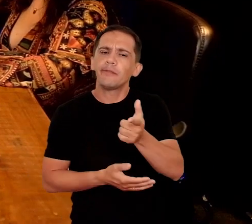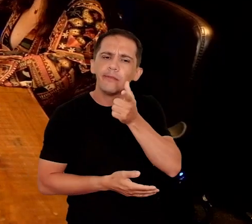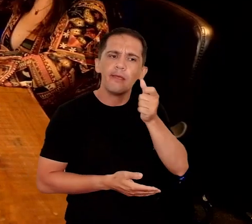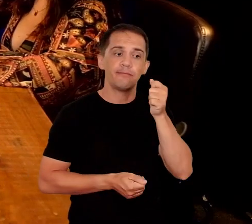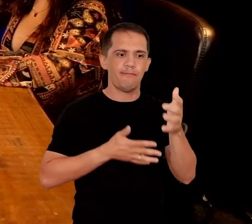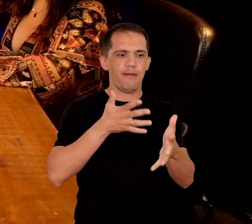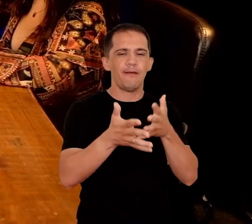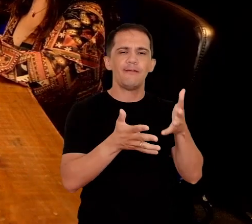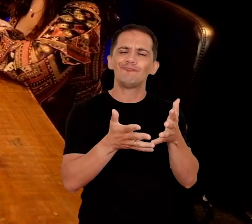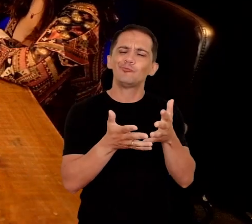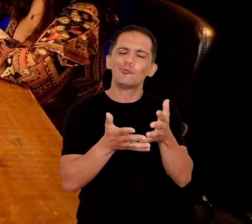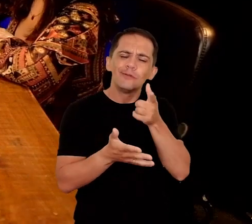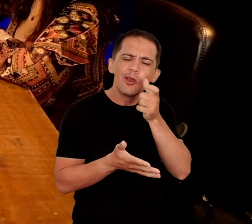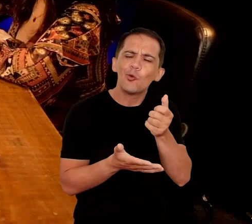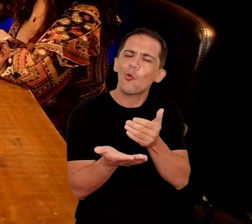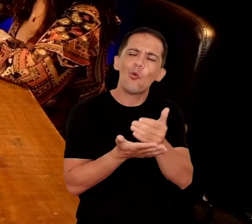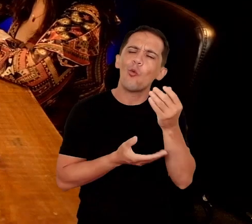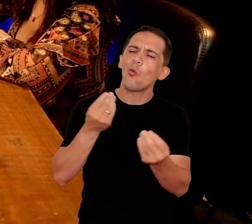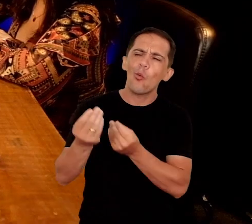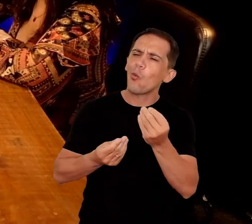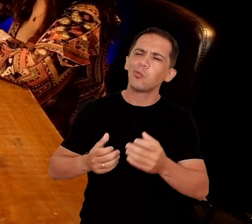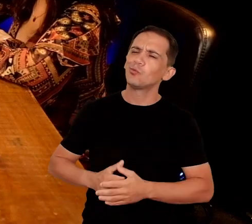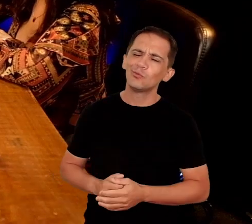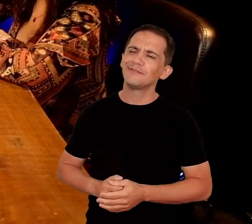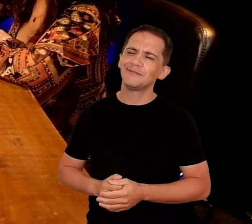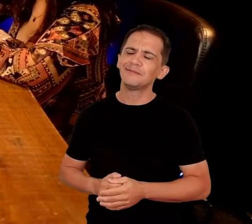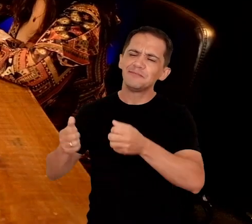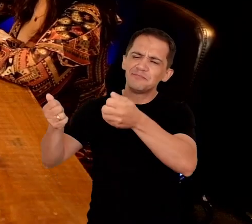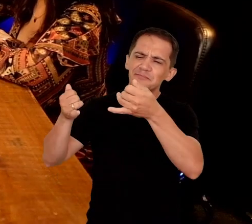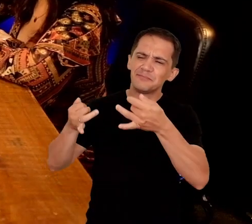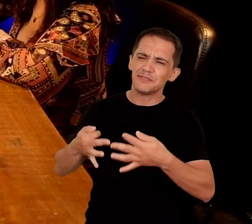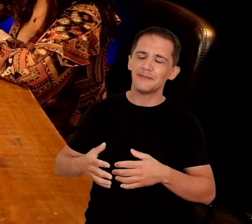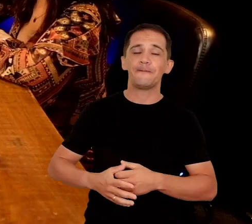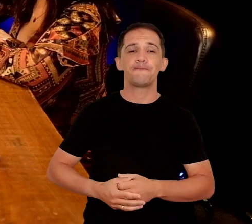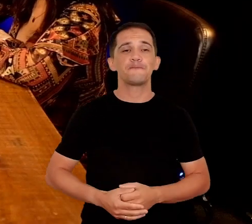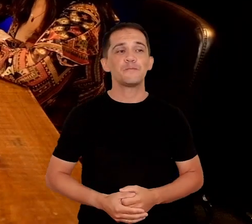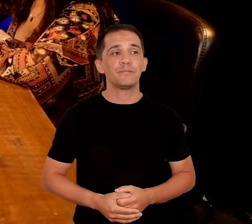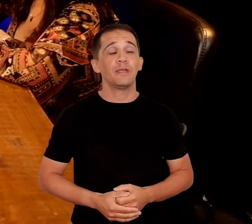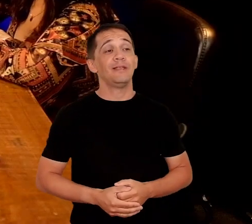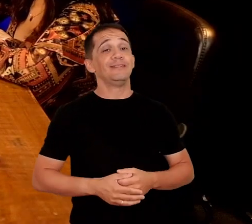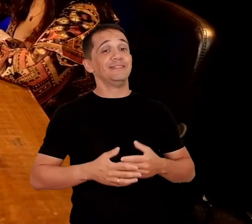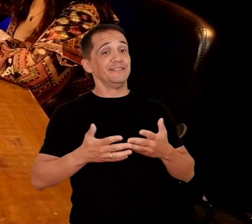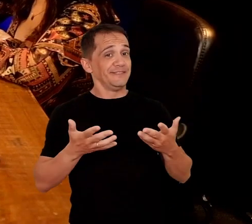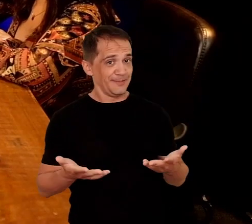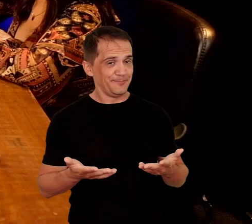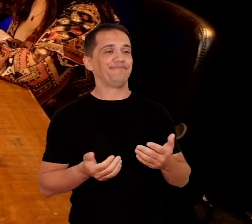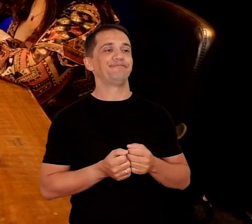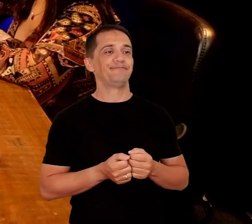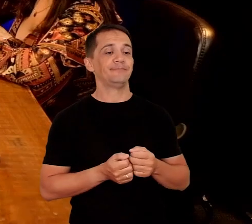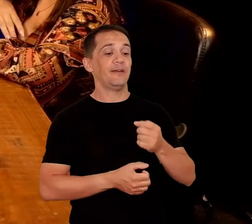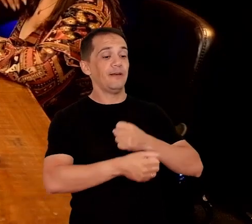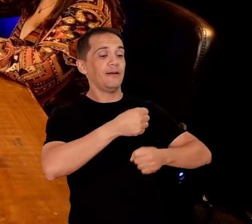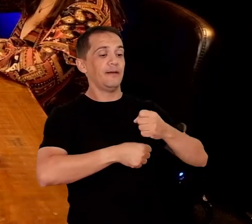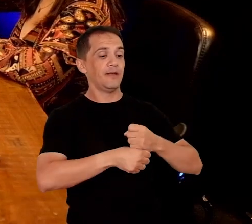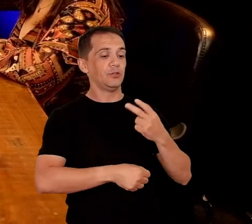começaram, por que vocês tiveram esse contato com as Libras, por que vocês se interessaram por esse mundo? Começo. Tudo